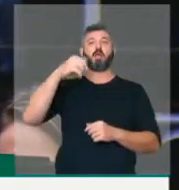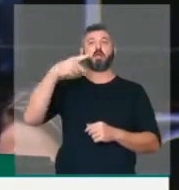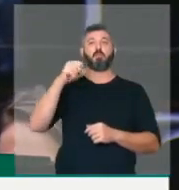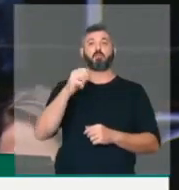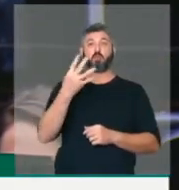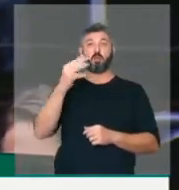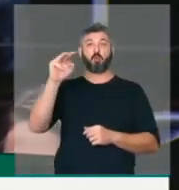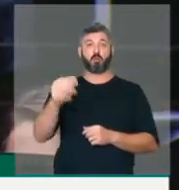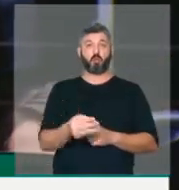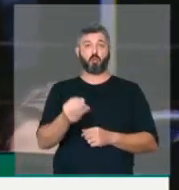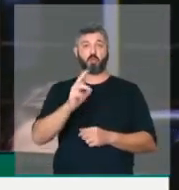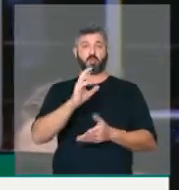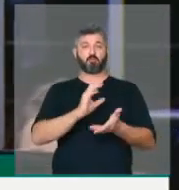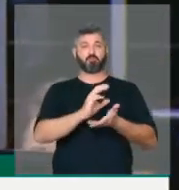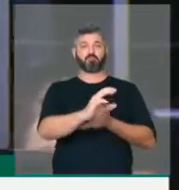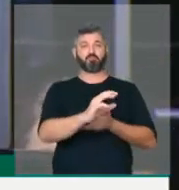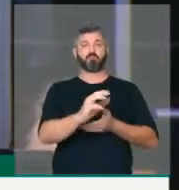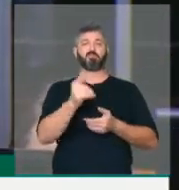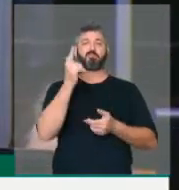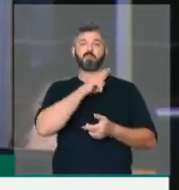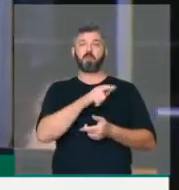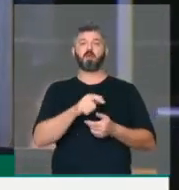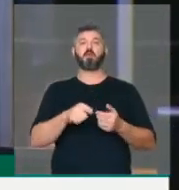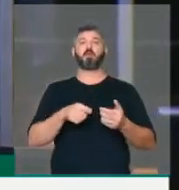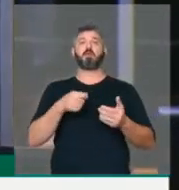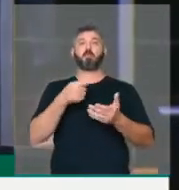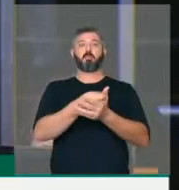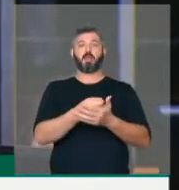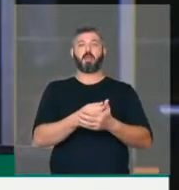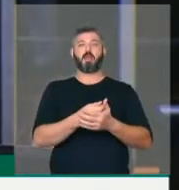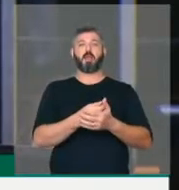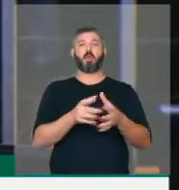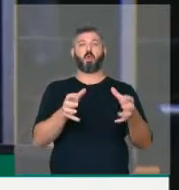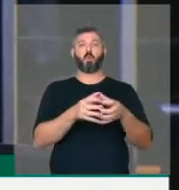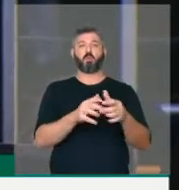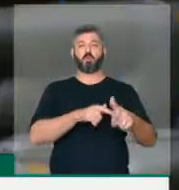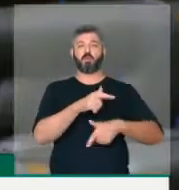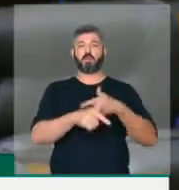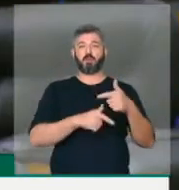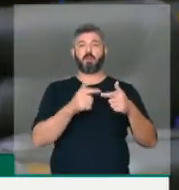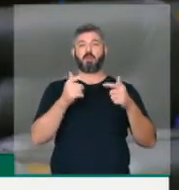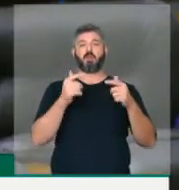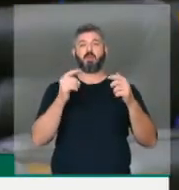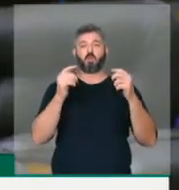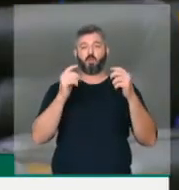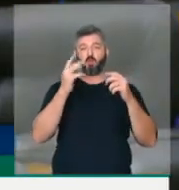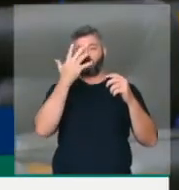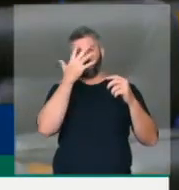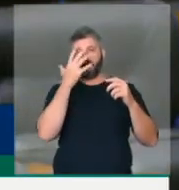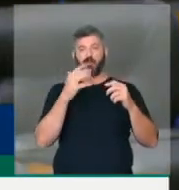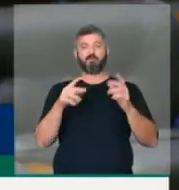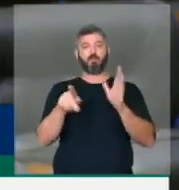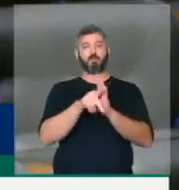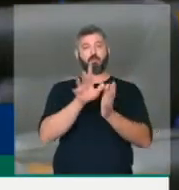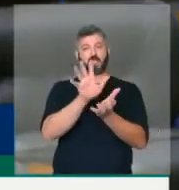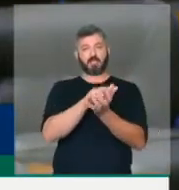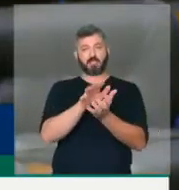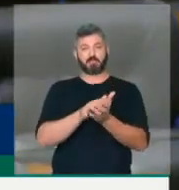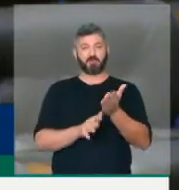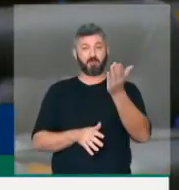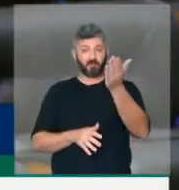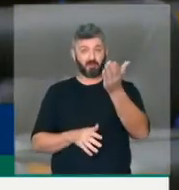de reais destinados a agremiações carnavalescas, a classe artística recifense.